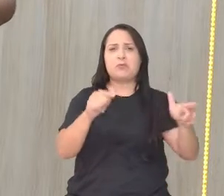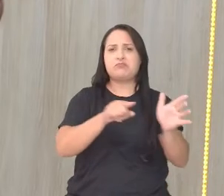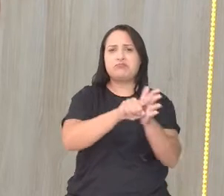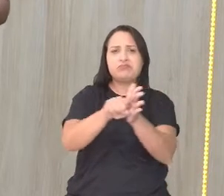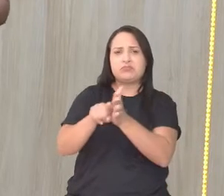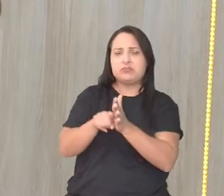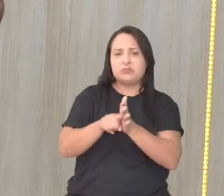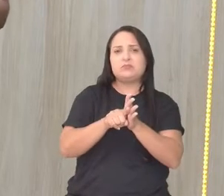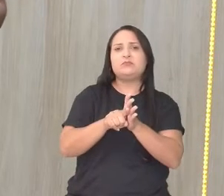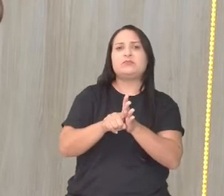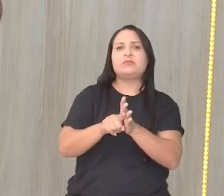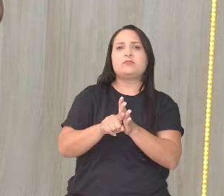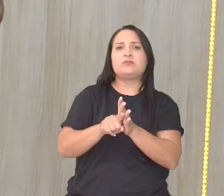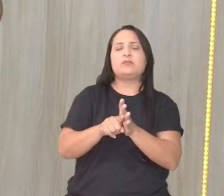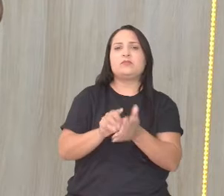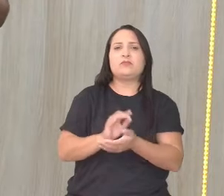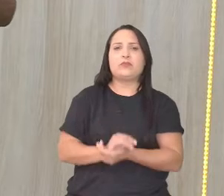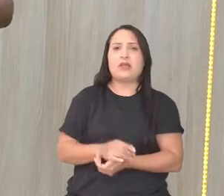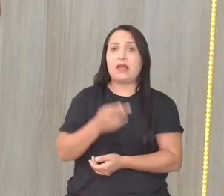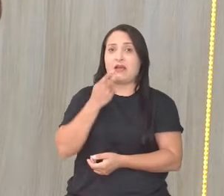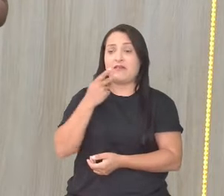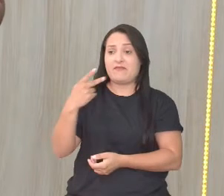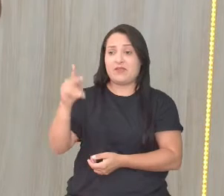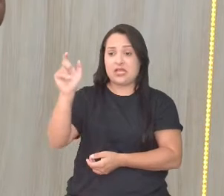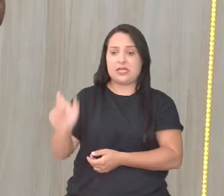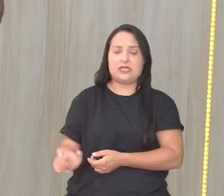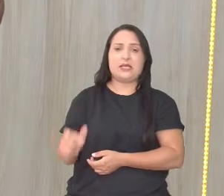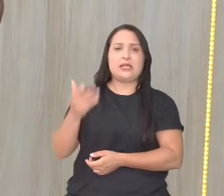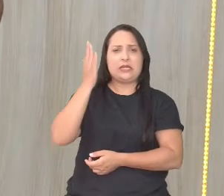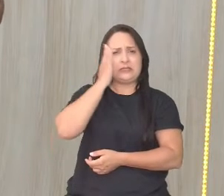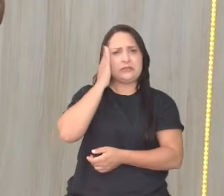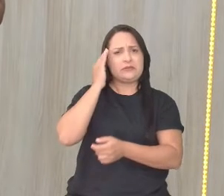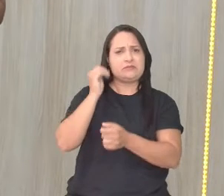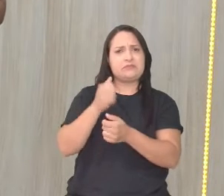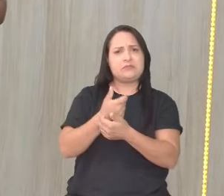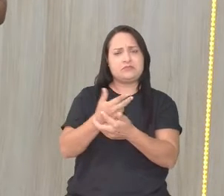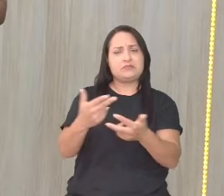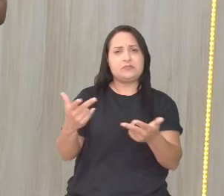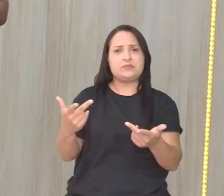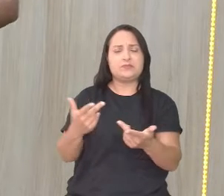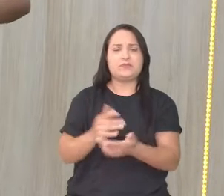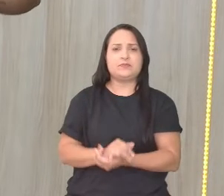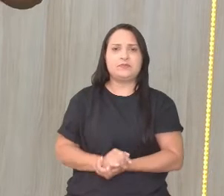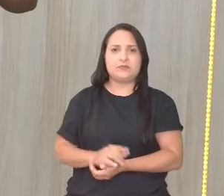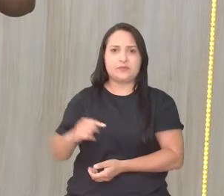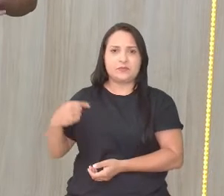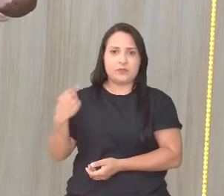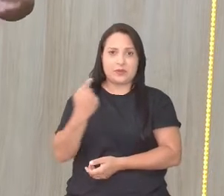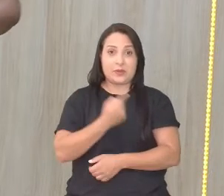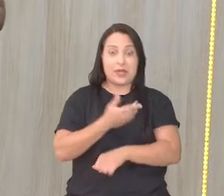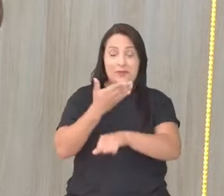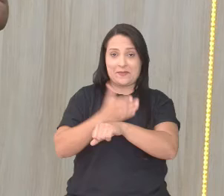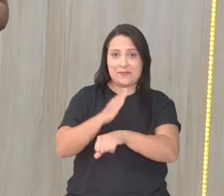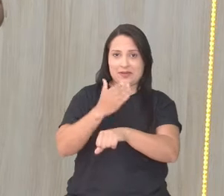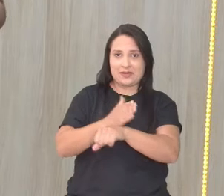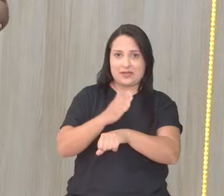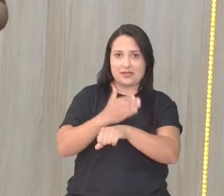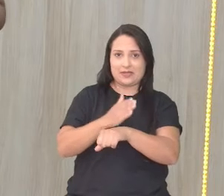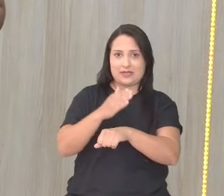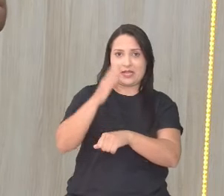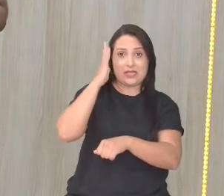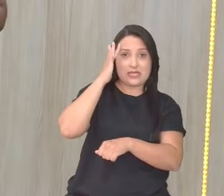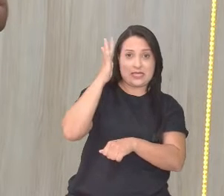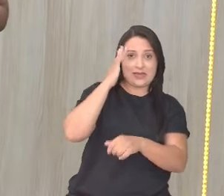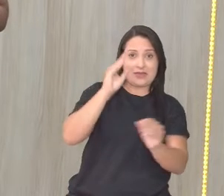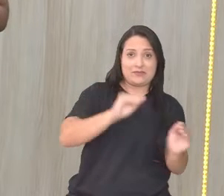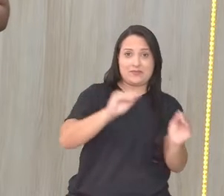pode, a partir do testemunho dela, entender determinadas situações. Então, para a gente ir para a prática e sair só da teoria,